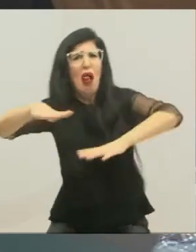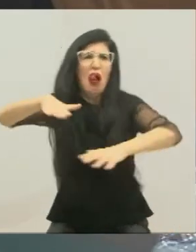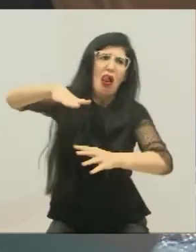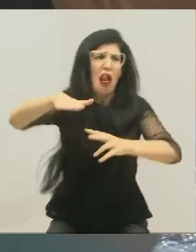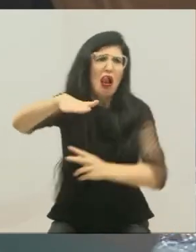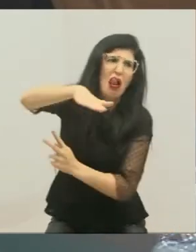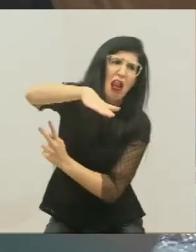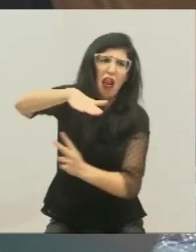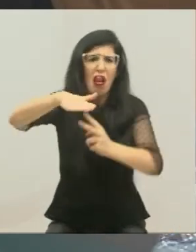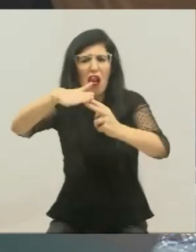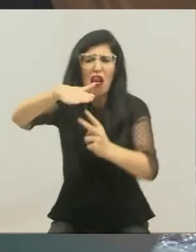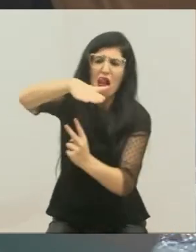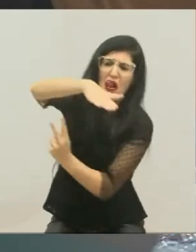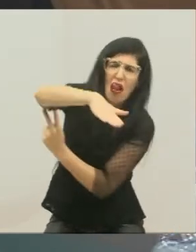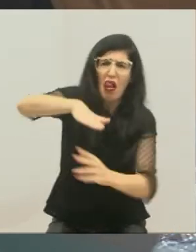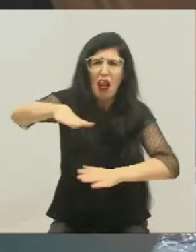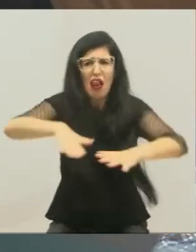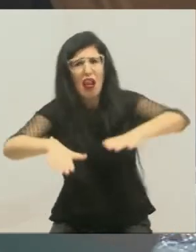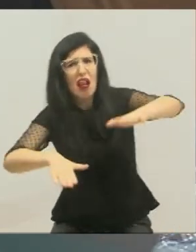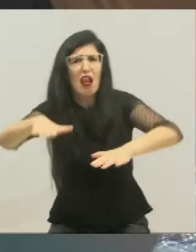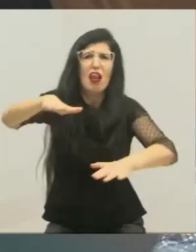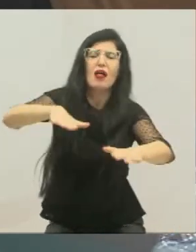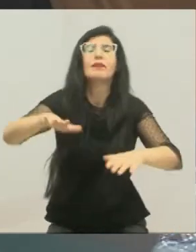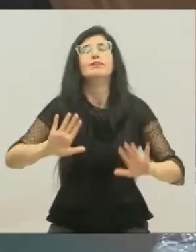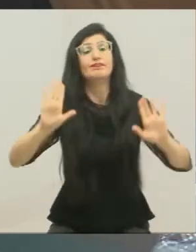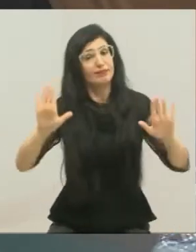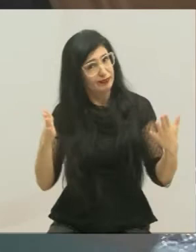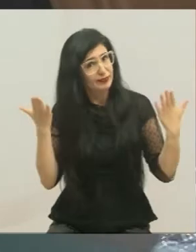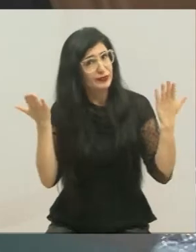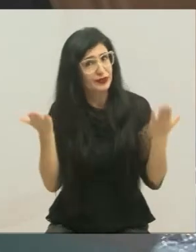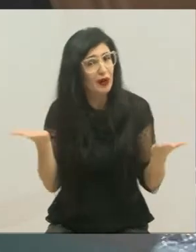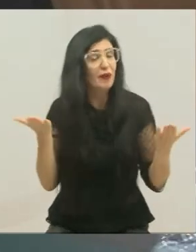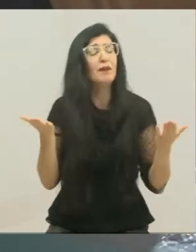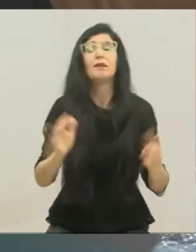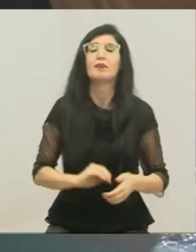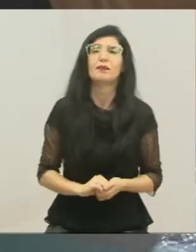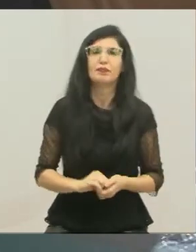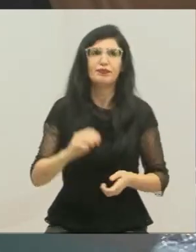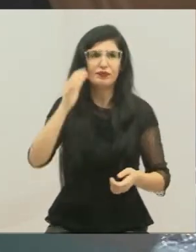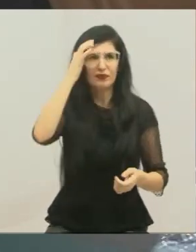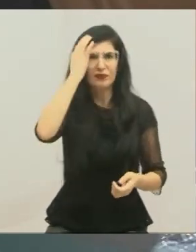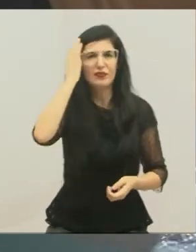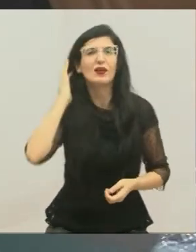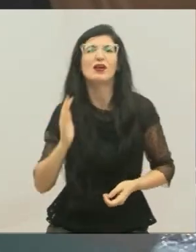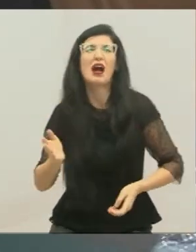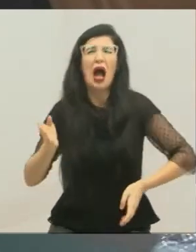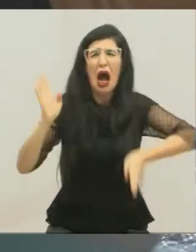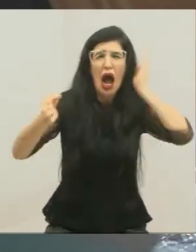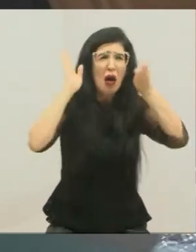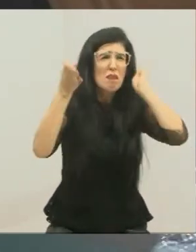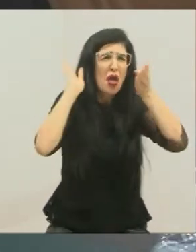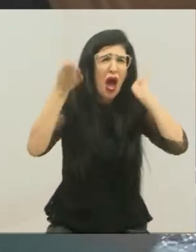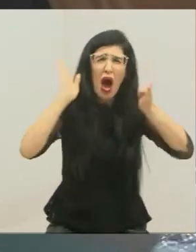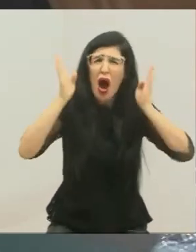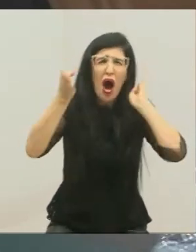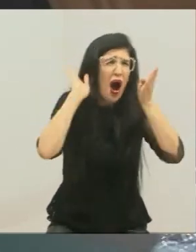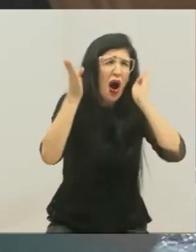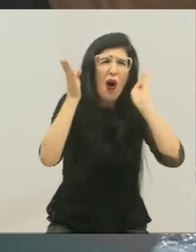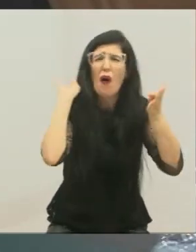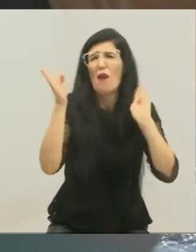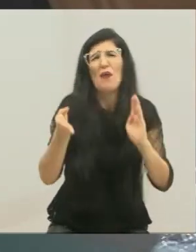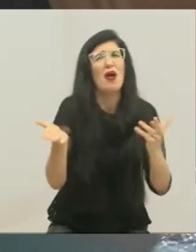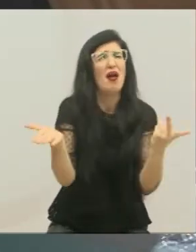dessa sinalização, desse limitador para limitar o tamanho dos veículos que passam por lá, passou uma danada de uma